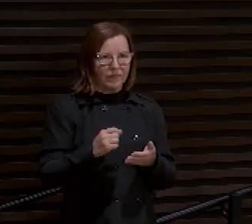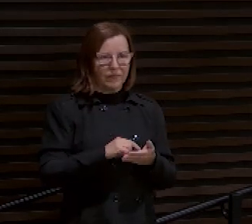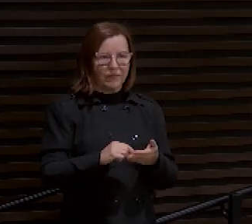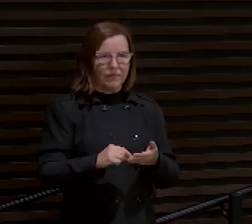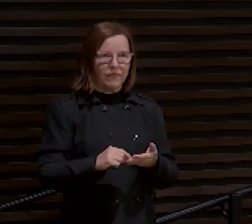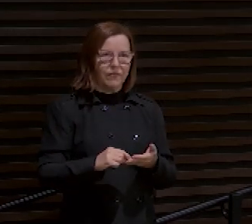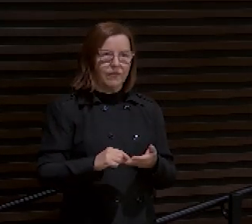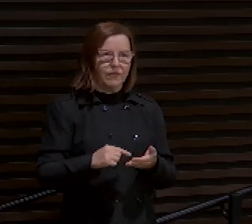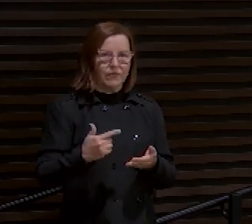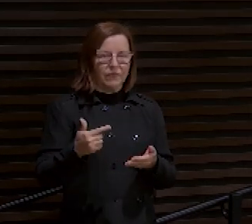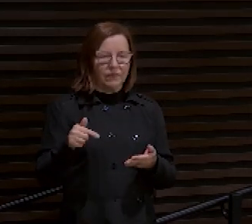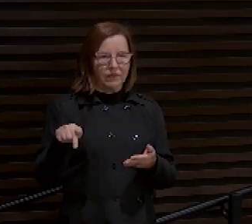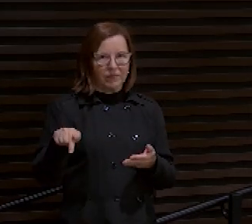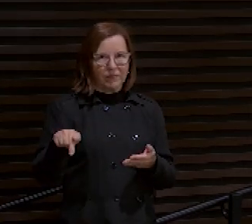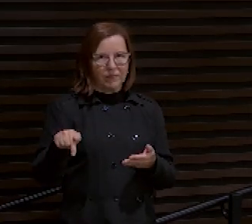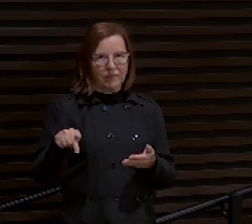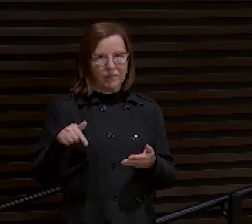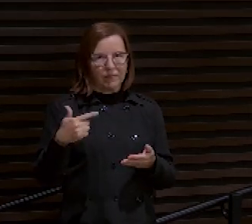28.